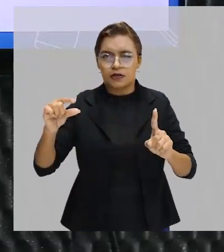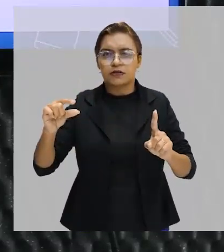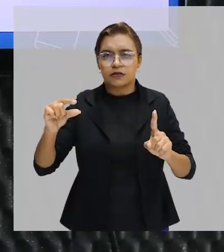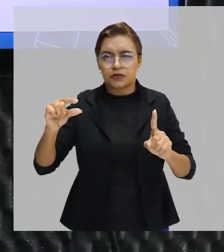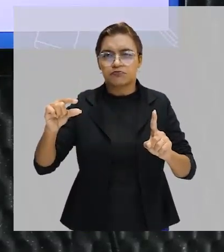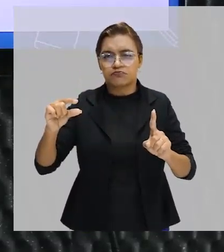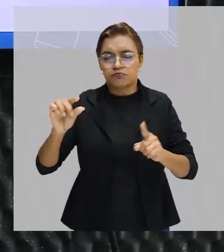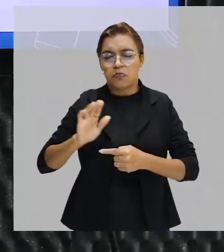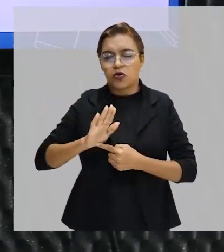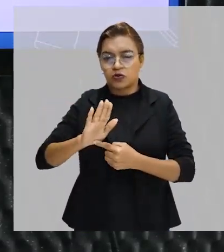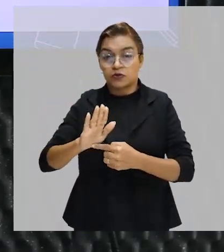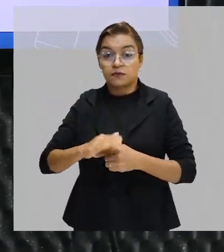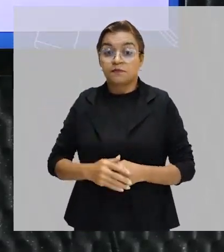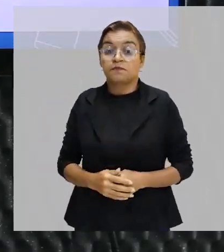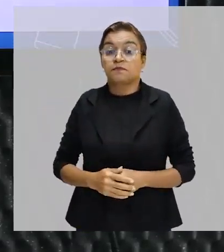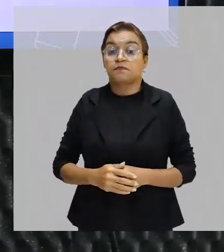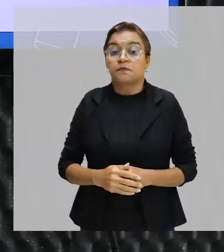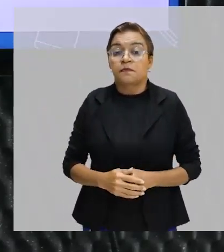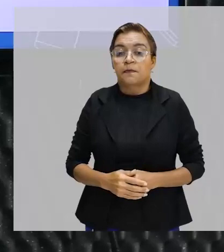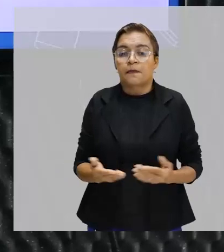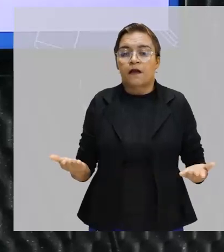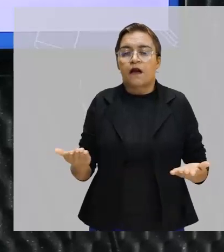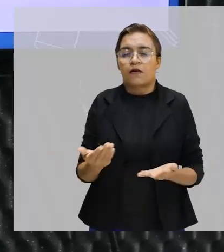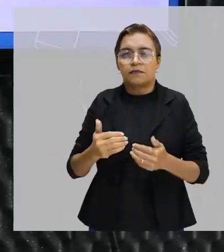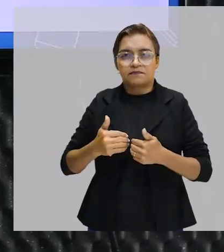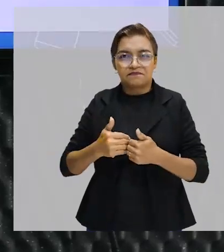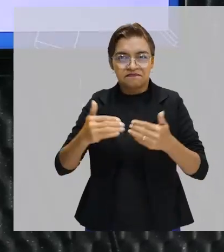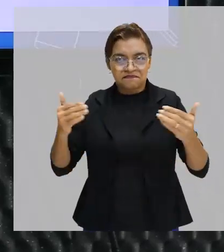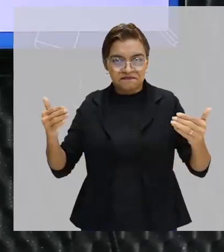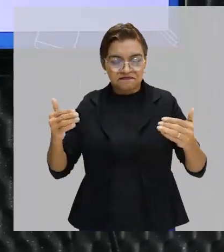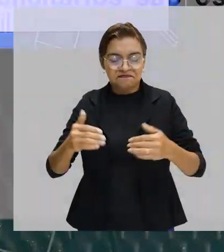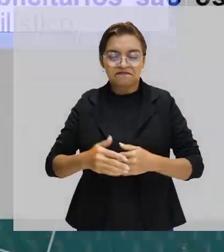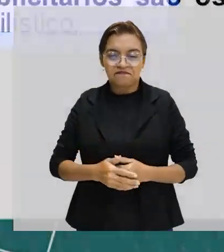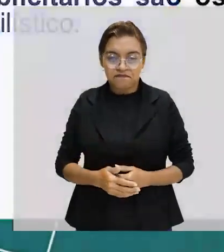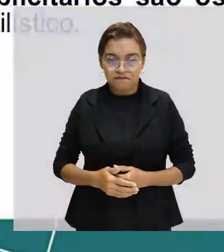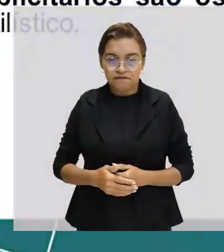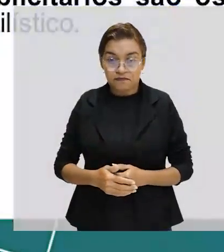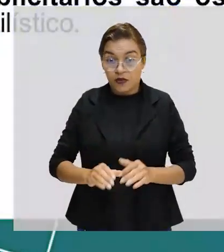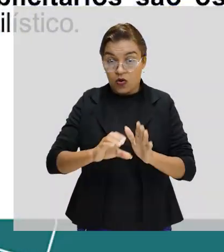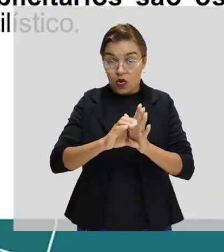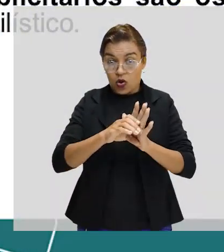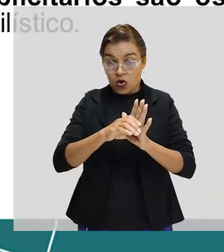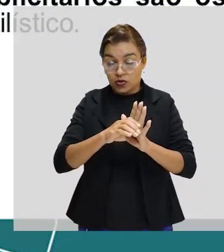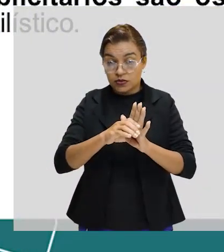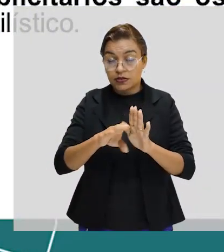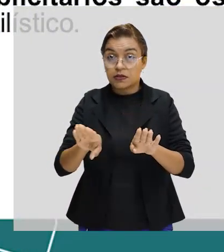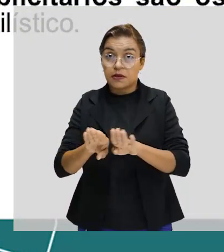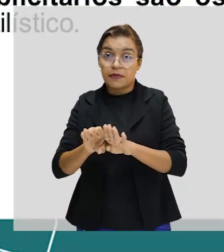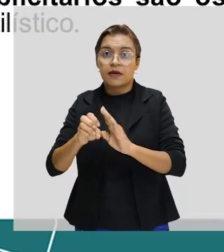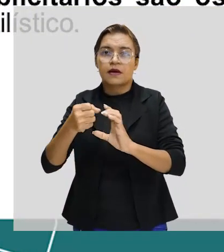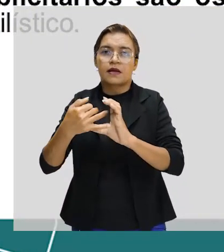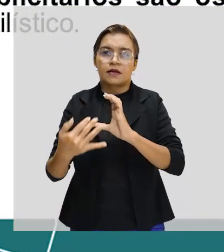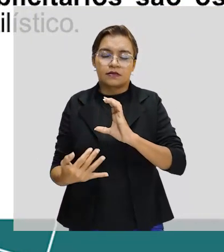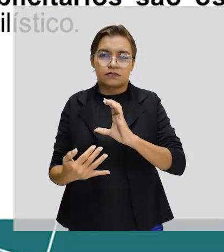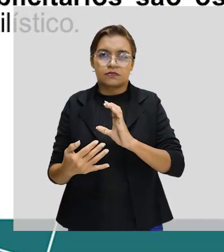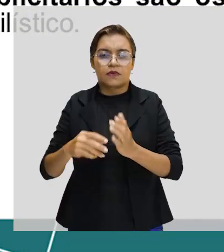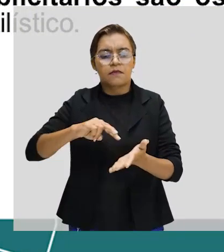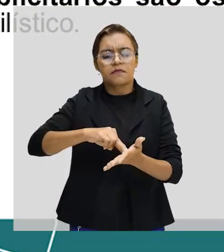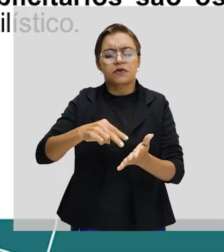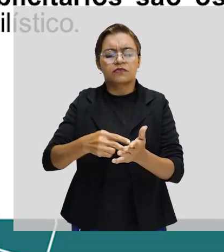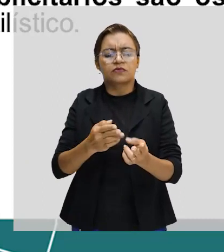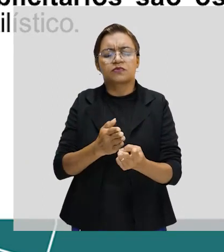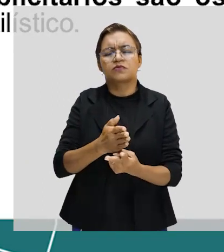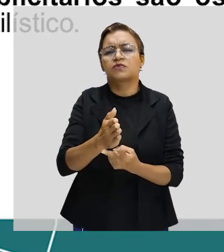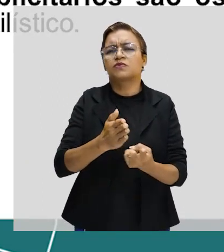texto. Então, vamos lá começar a nossa aula de hoje. Então, conceito e características. O que é uma